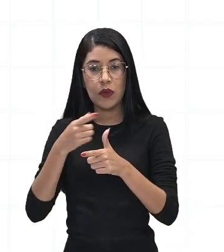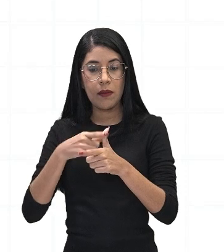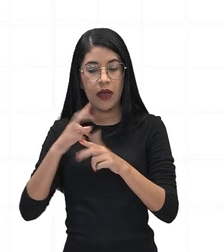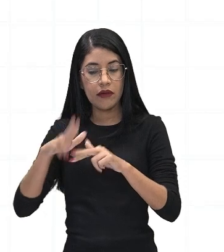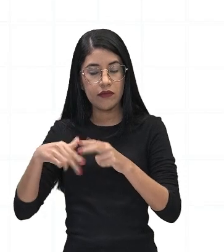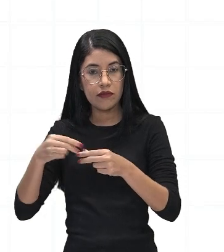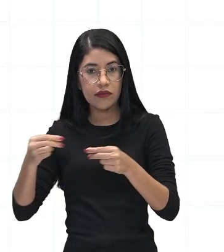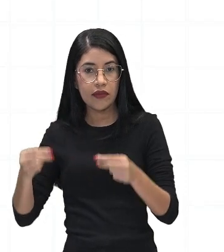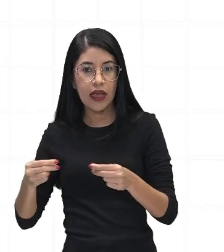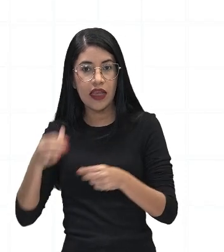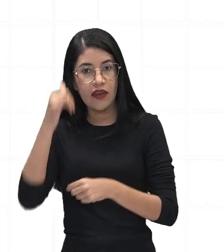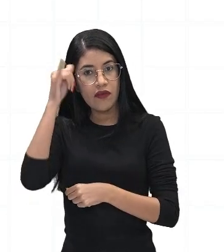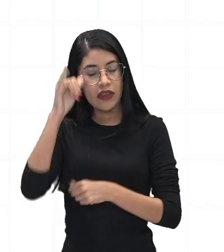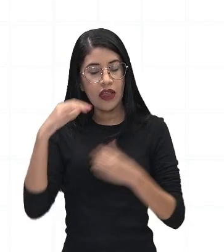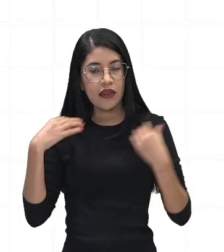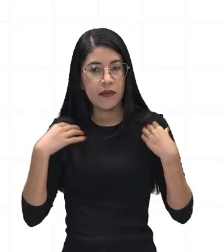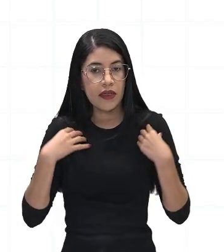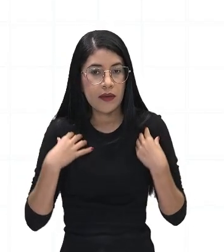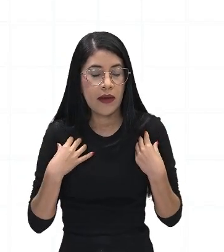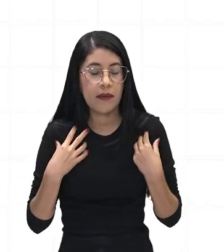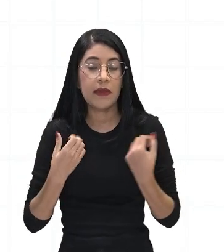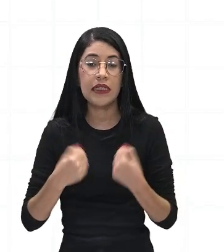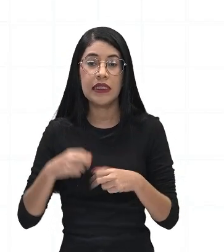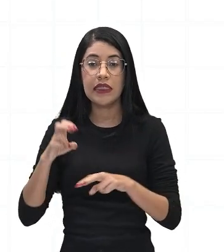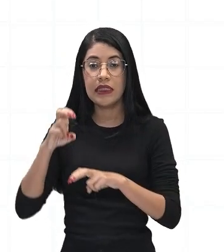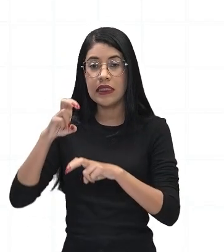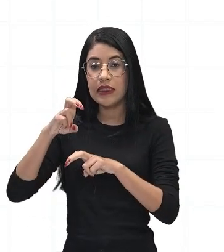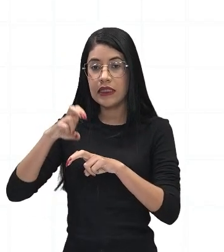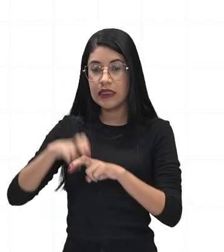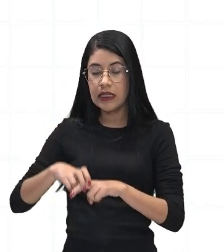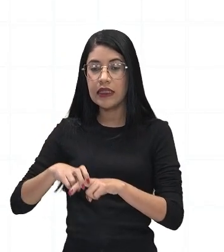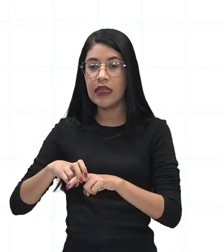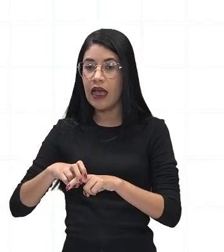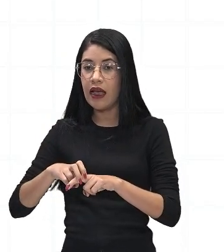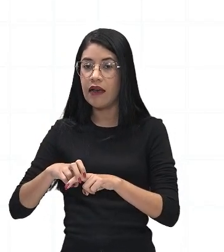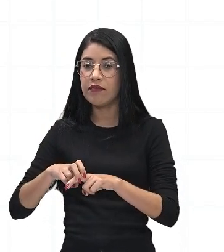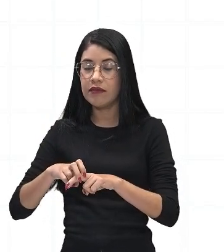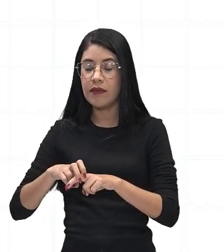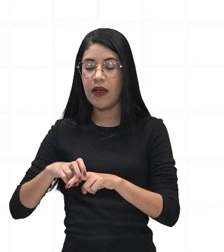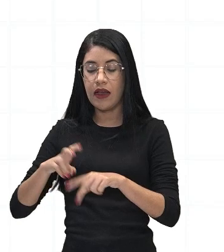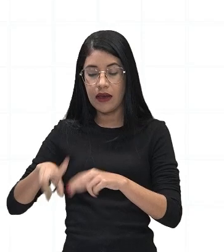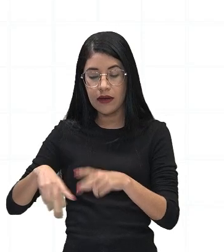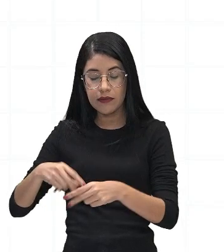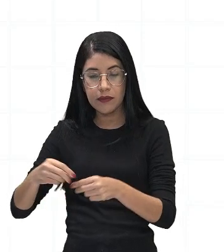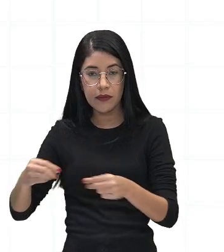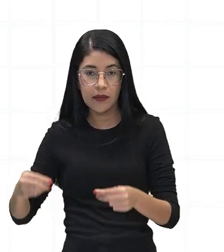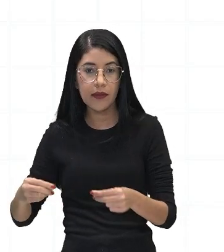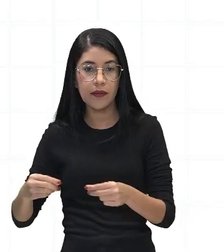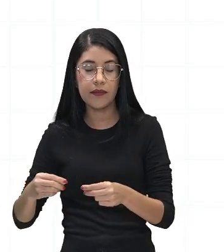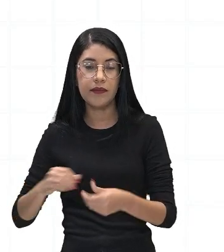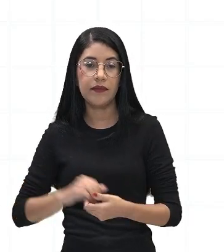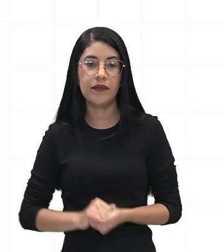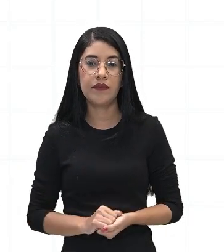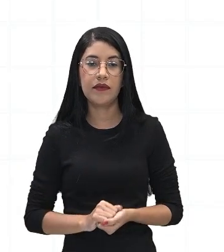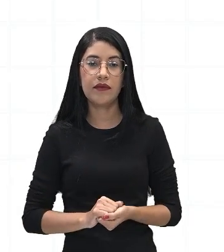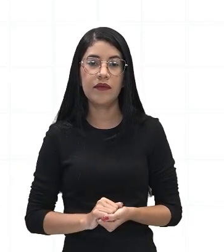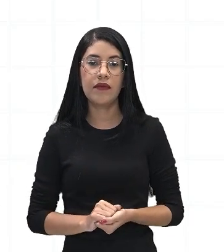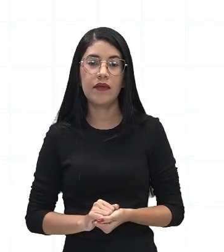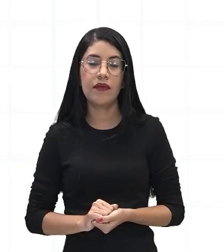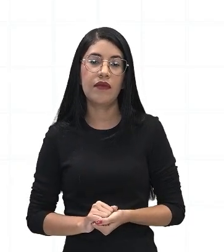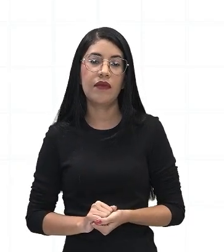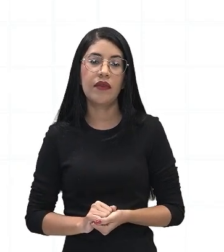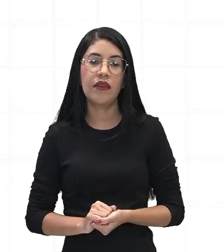curvar a coluna. Procure sentar e cruzar as pernas para alcançar os sapatos ou se abaixe flexionando os joelhos.